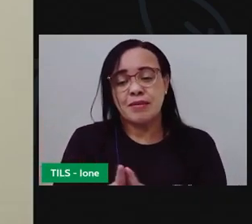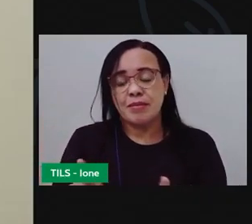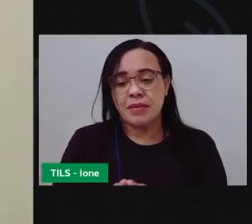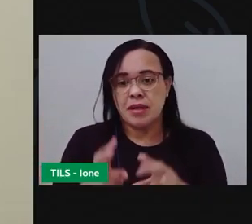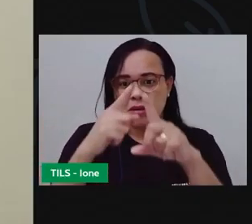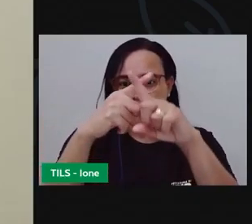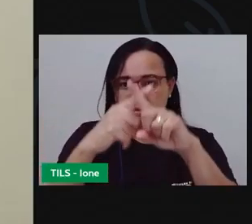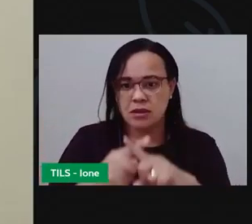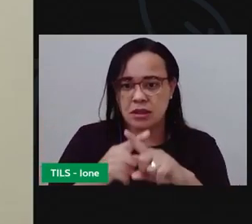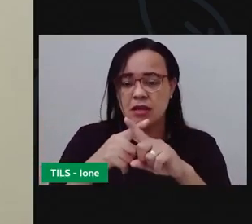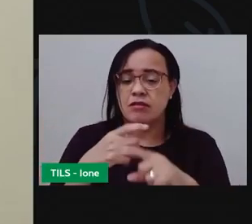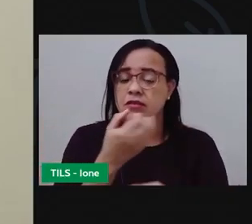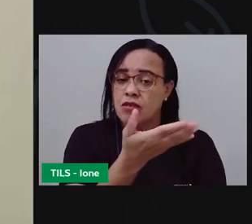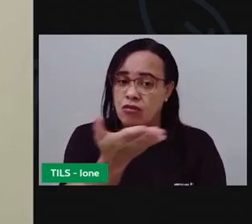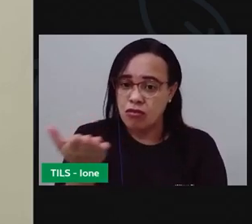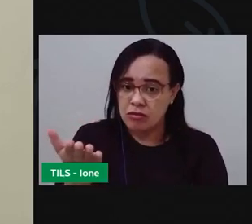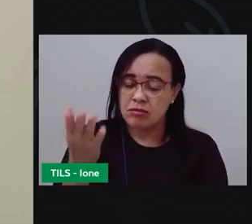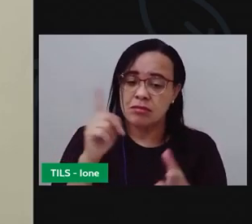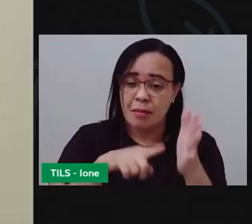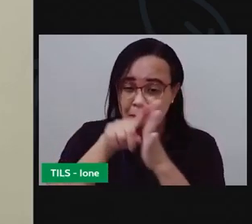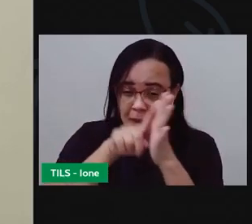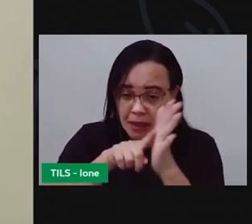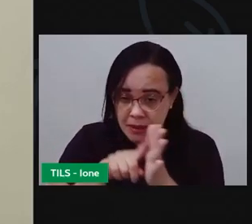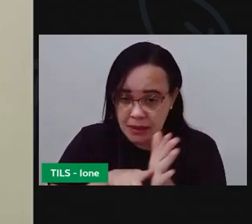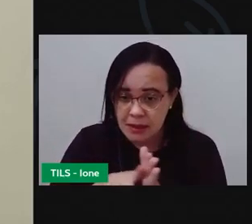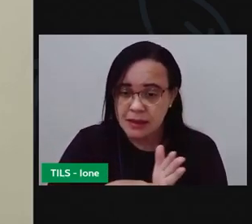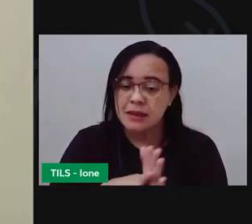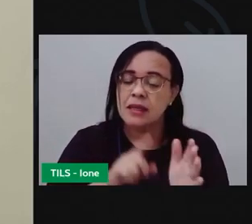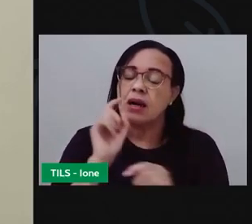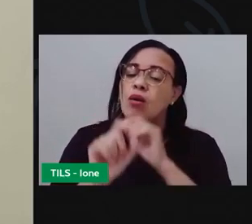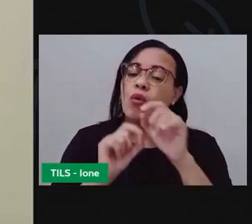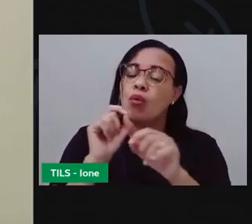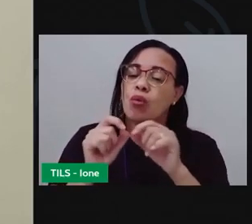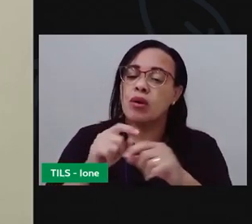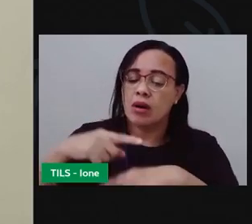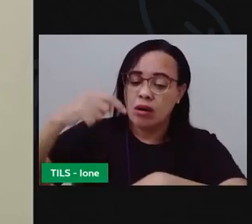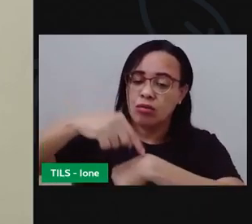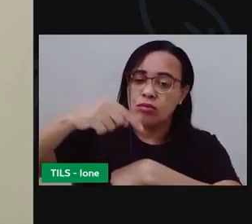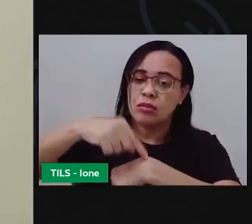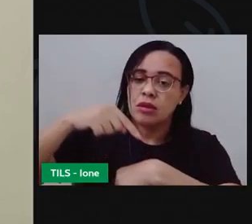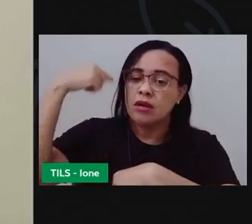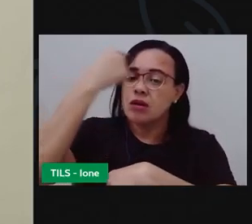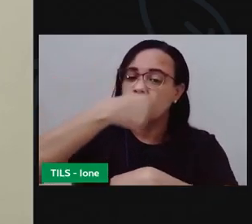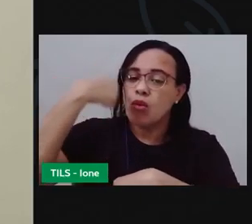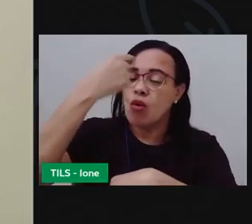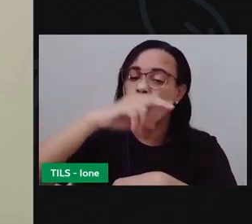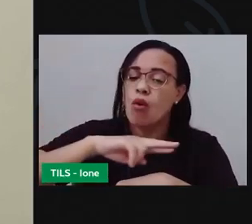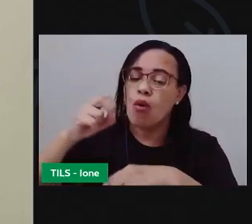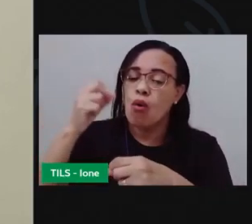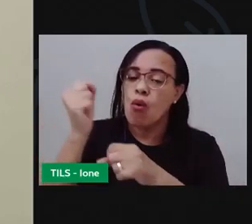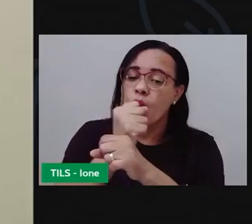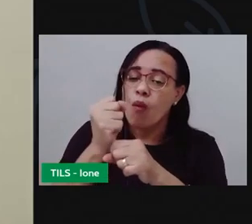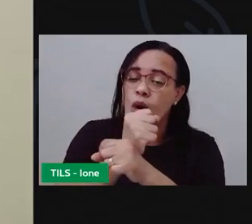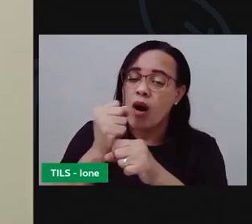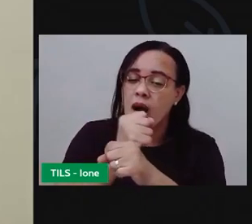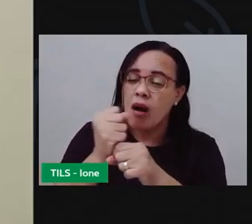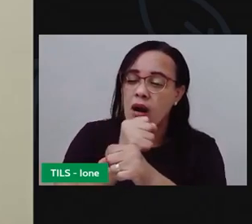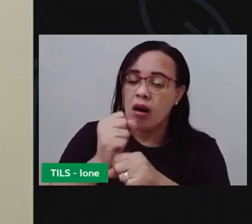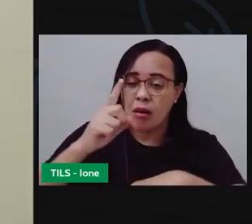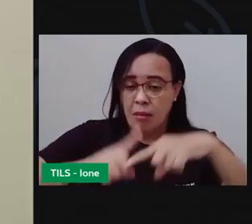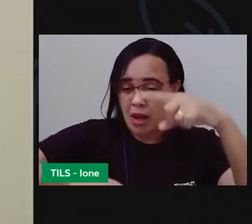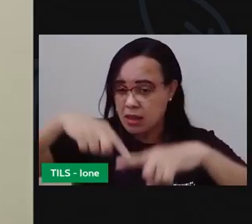pesquisa acompanhando o tempo de decomposição de diferentes materiais. Você